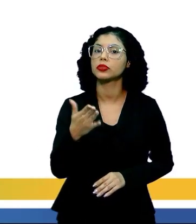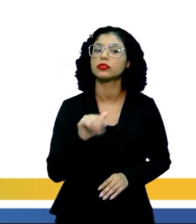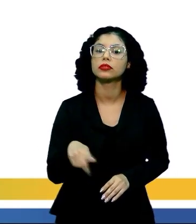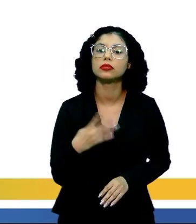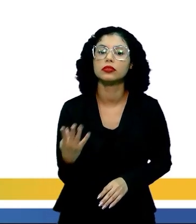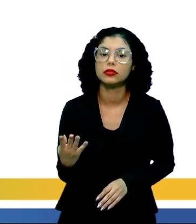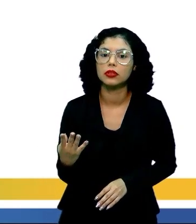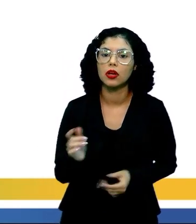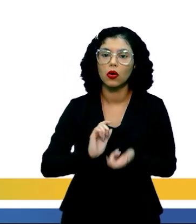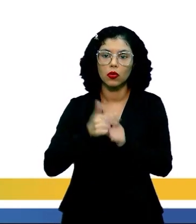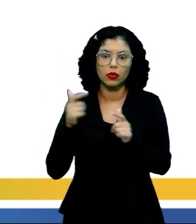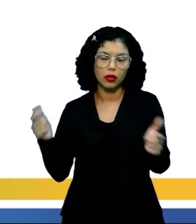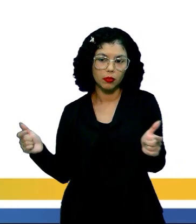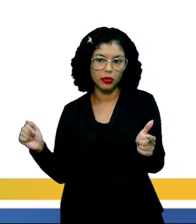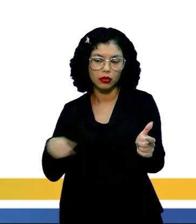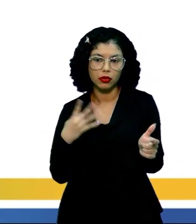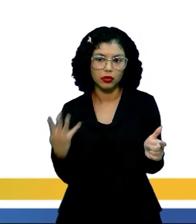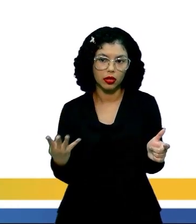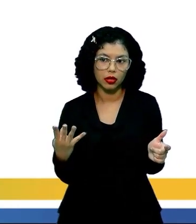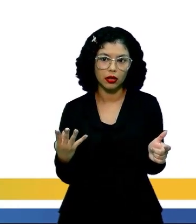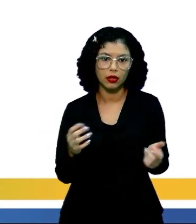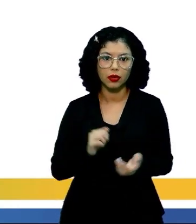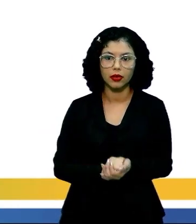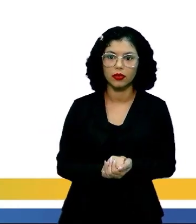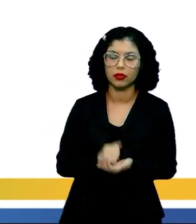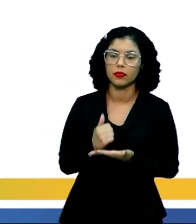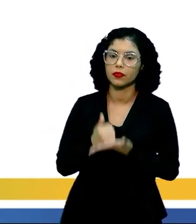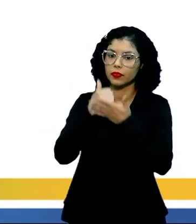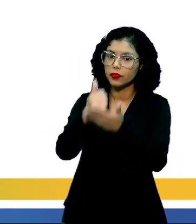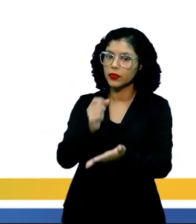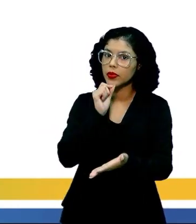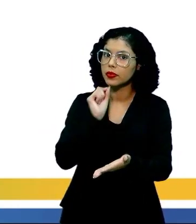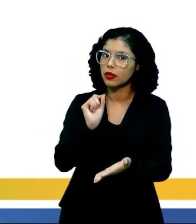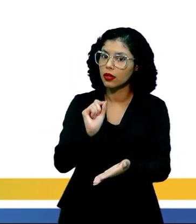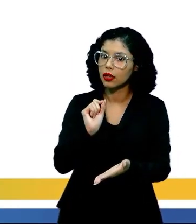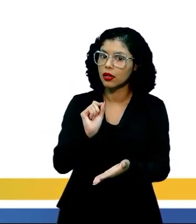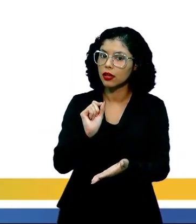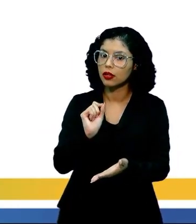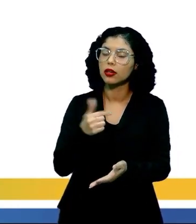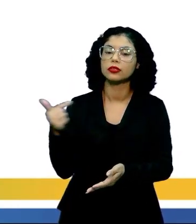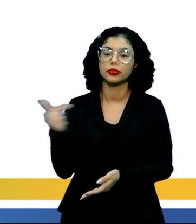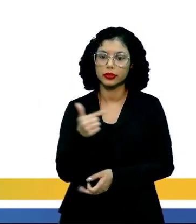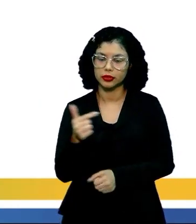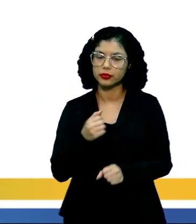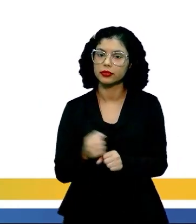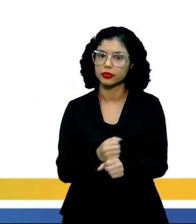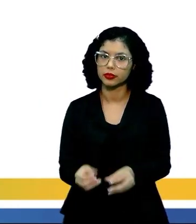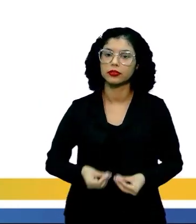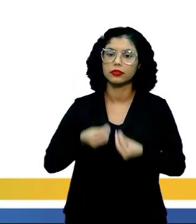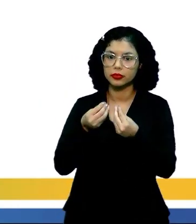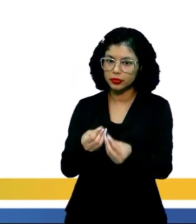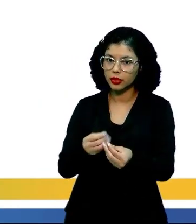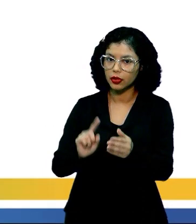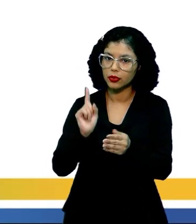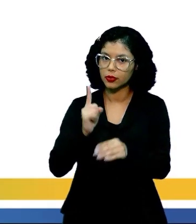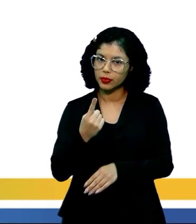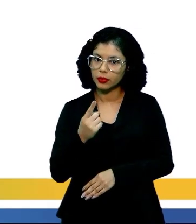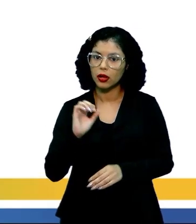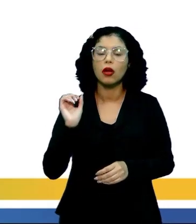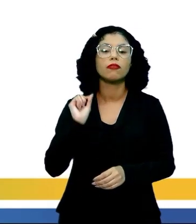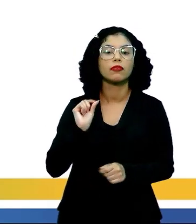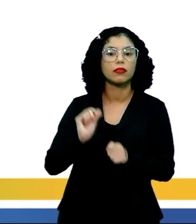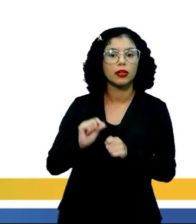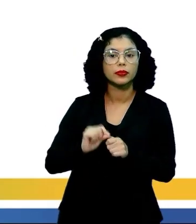aqui? O aumento na quantidade de brinquedos doados, o aumento em relação do segundo em cima do primeiro. E o que a